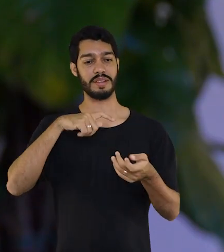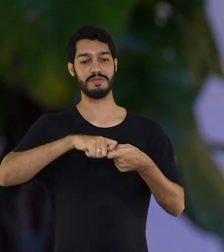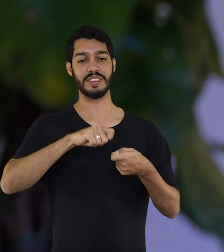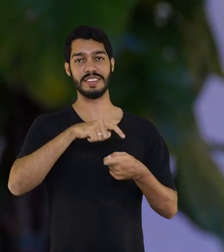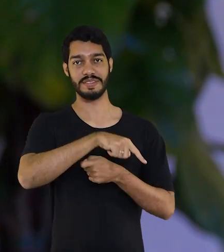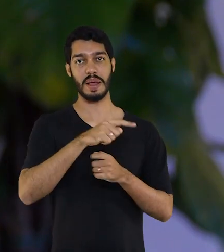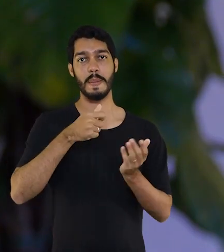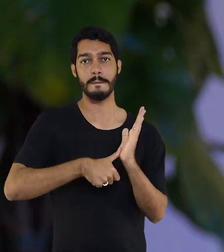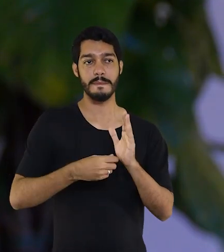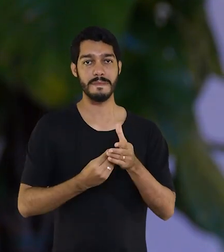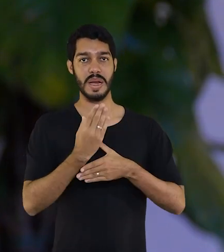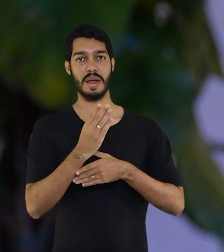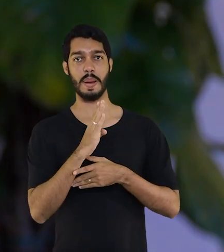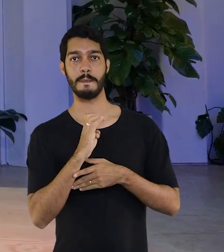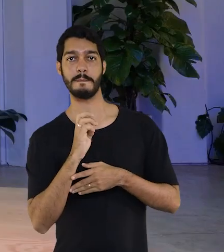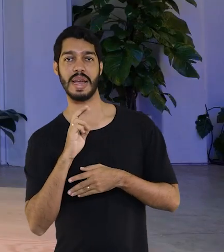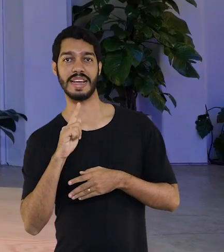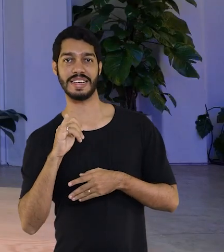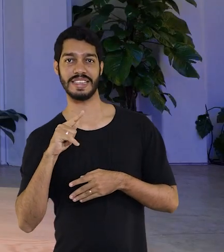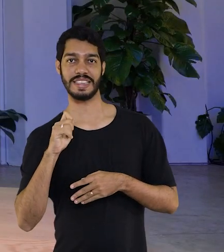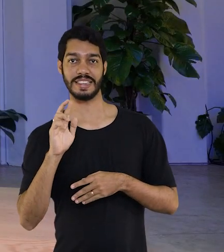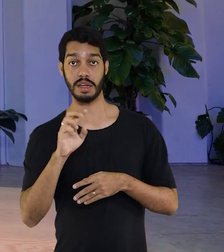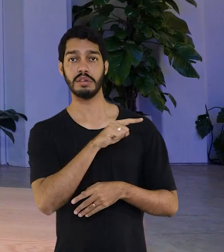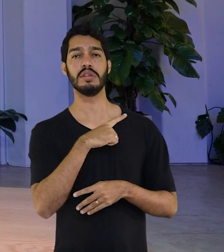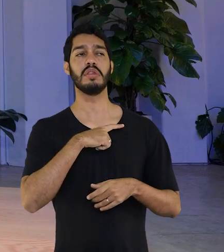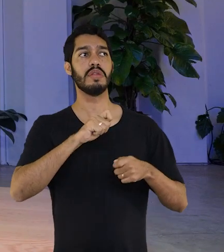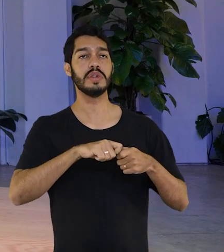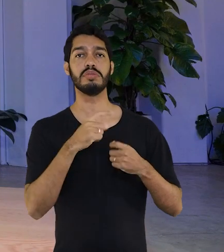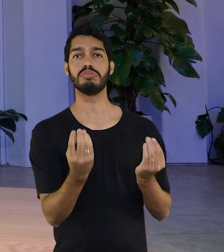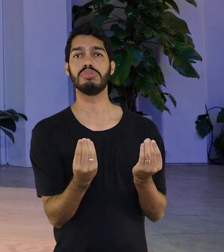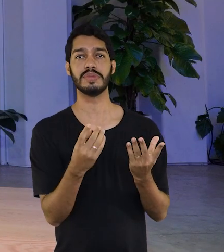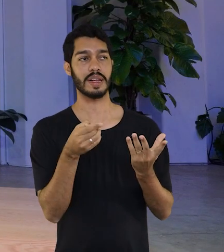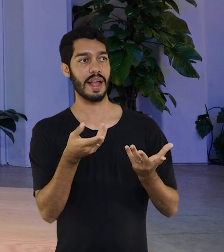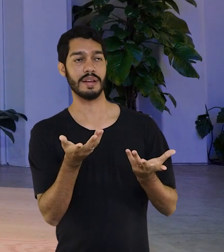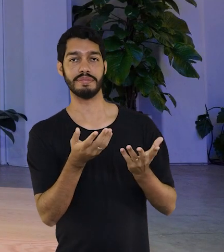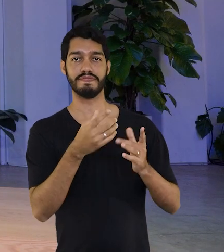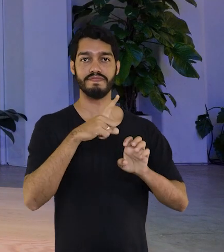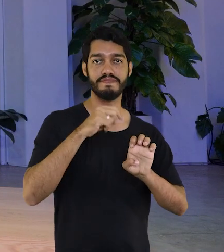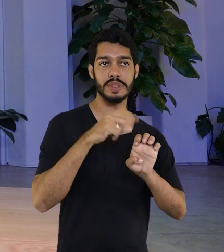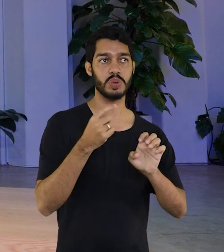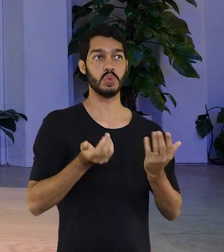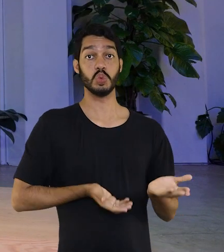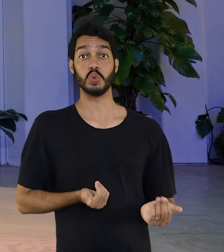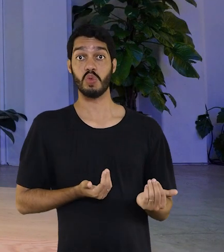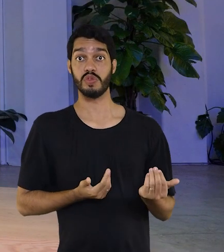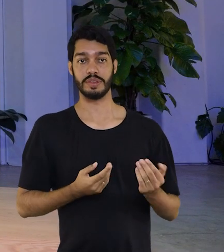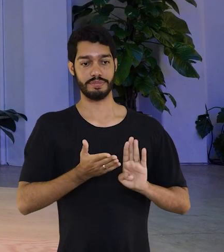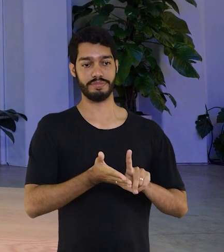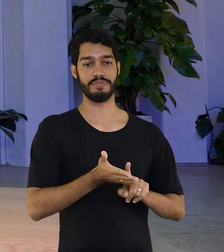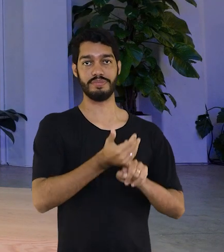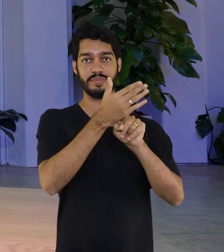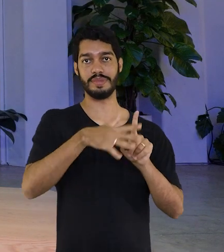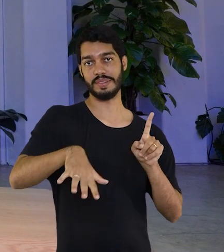eu estou liderando um programa chamado Bering Founders. O Bering Founders tem como missão, dessa vez, apoiar jovens talentos empreendedores